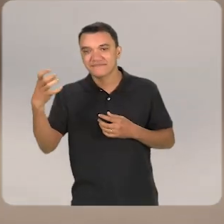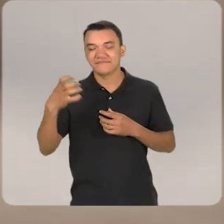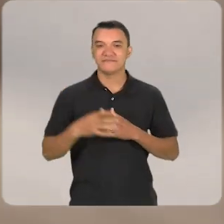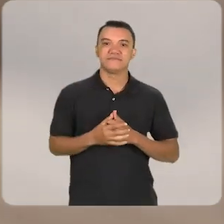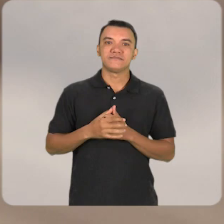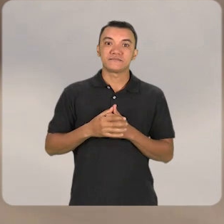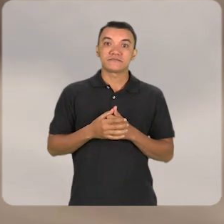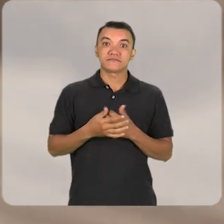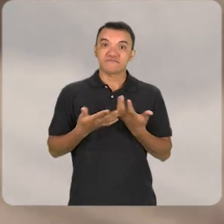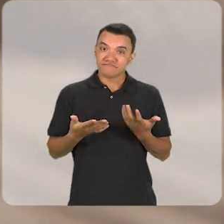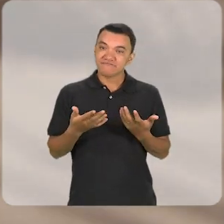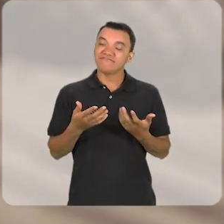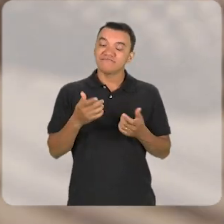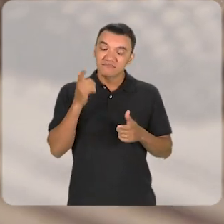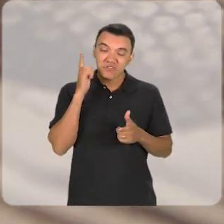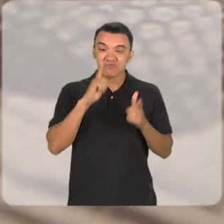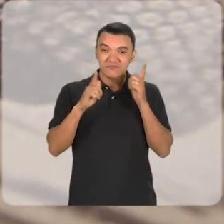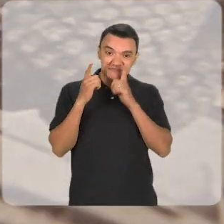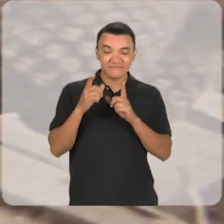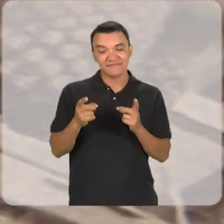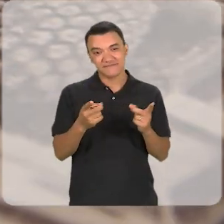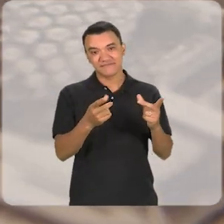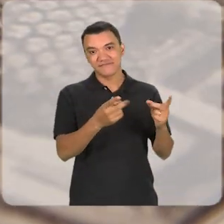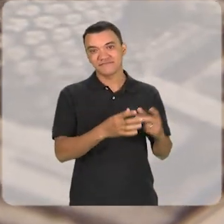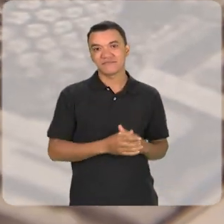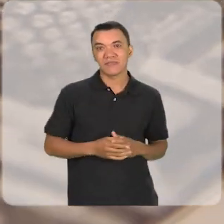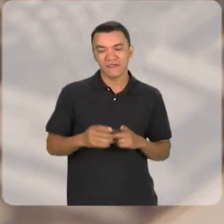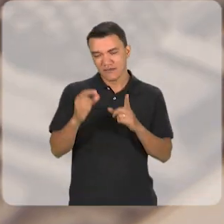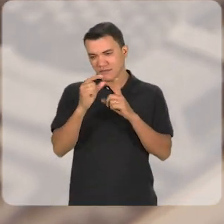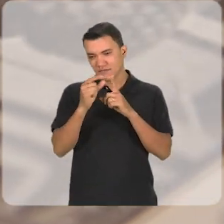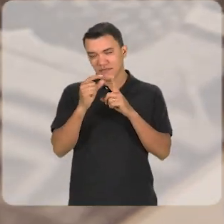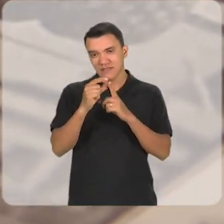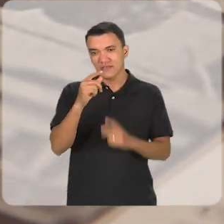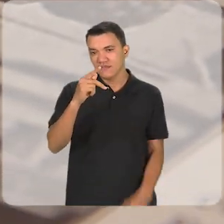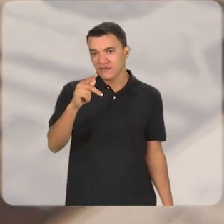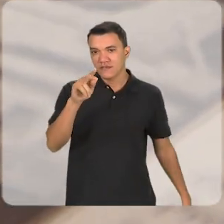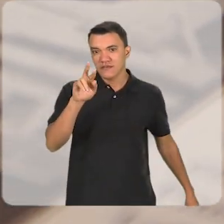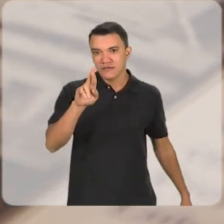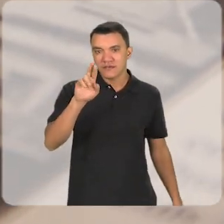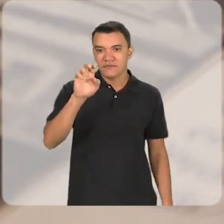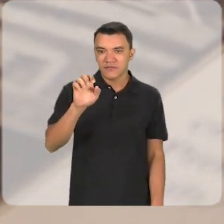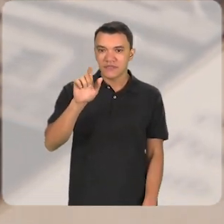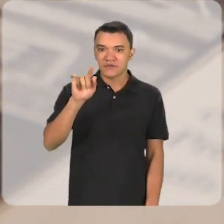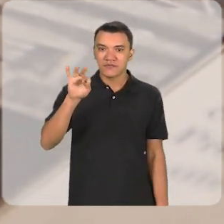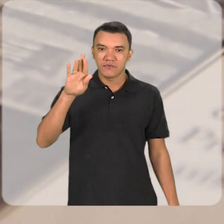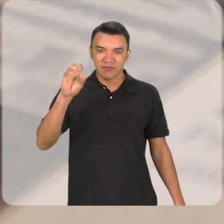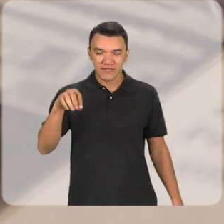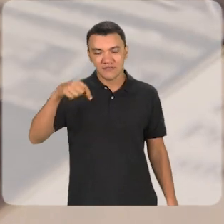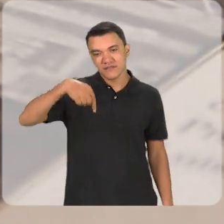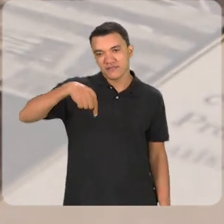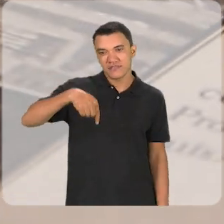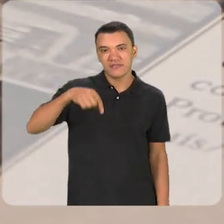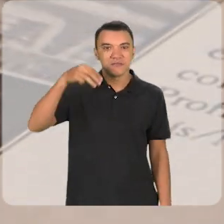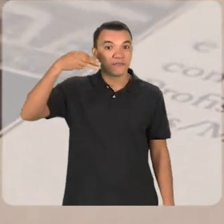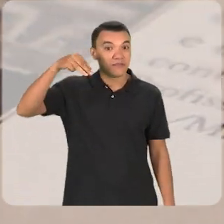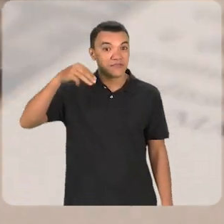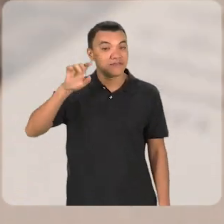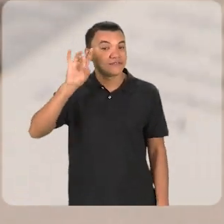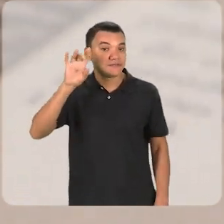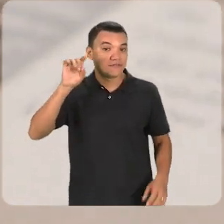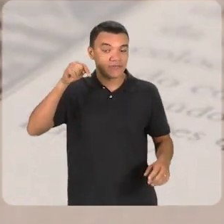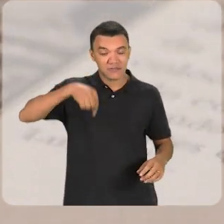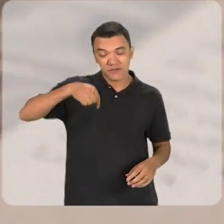Então, arranjava uma clientela. Daí que vem o termo pregoeiros no Maranhão, especialmente em São